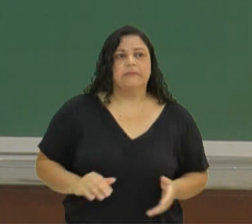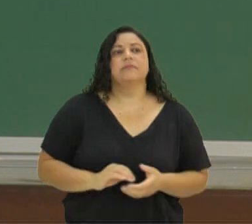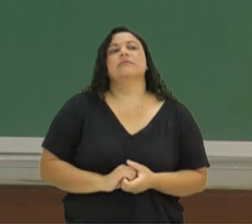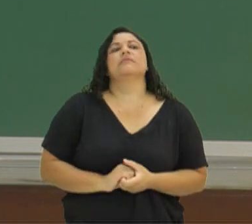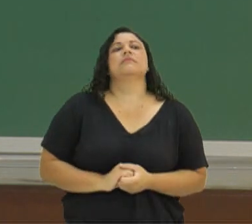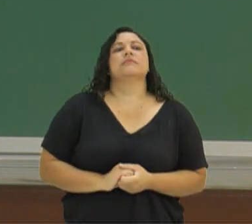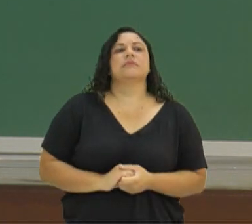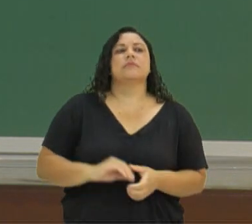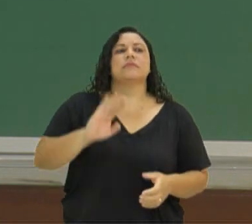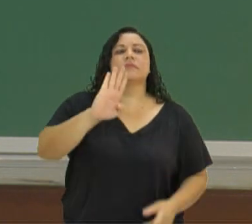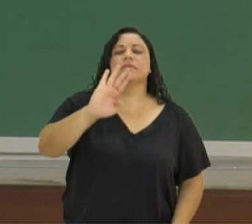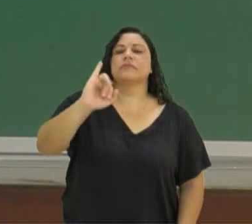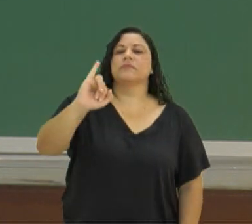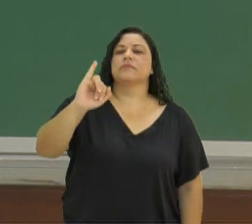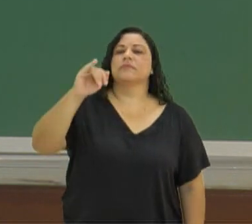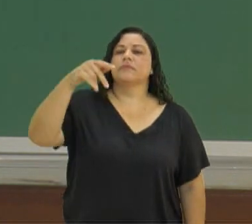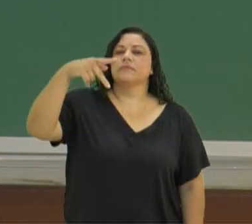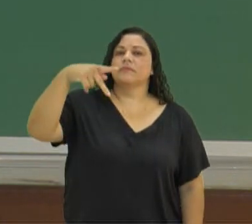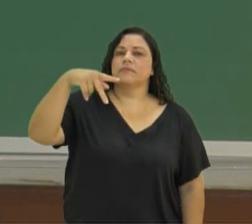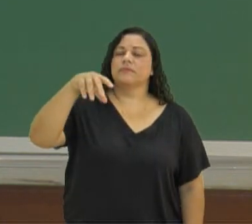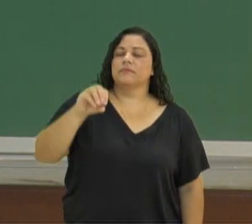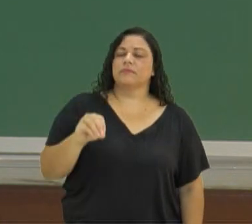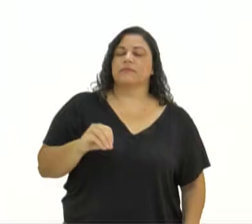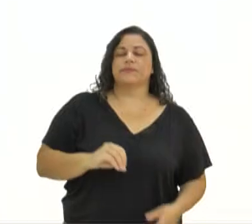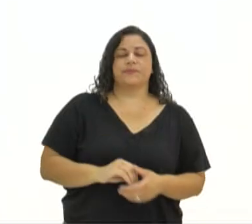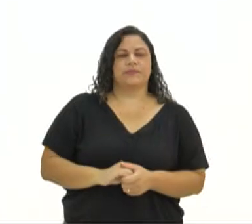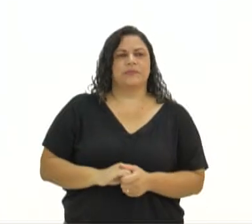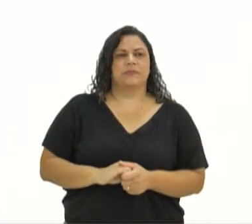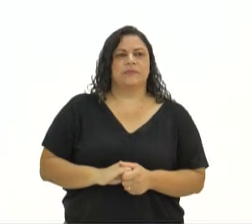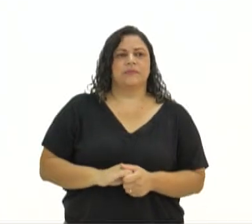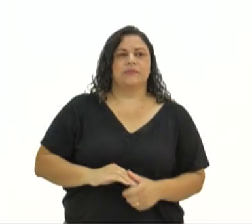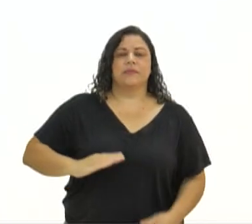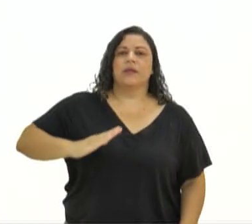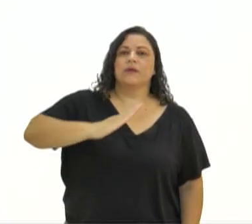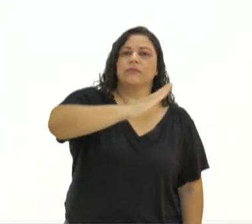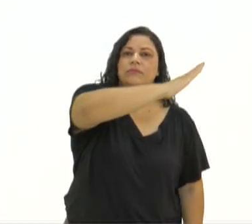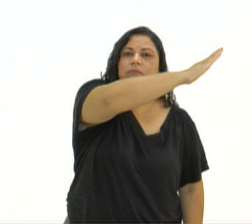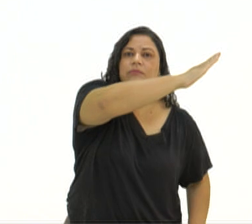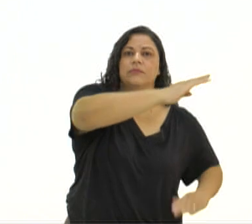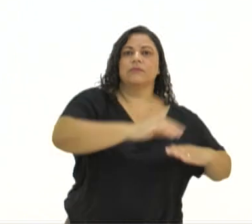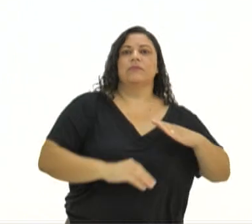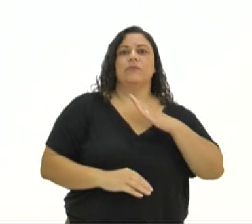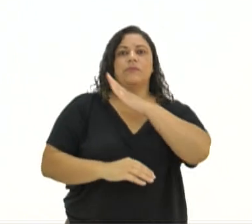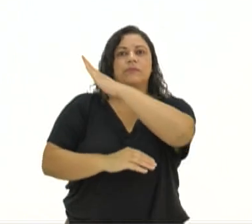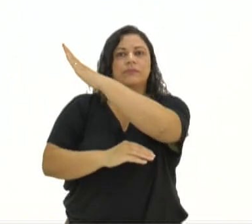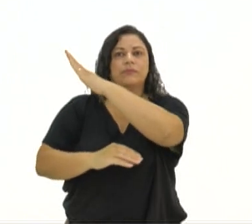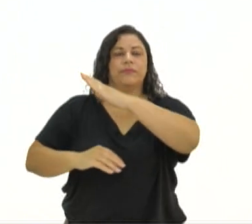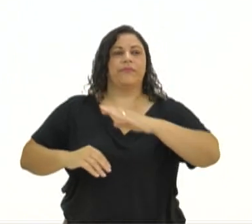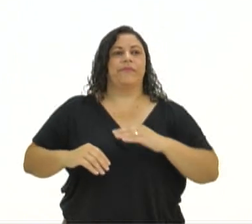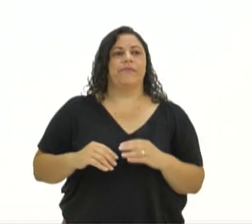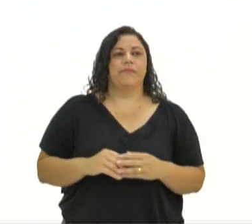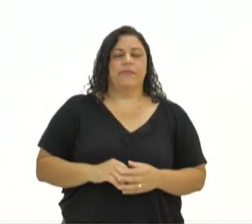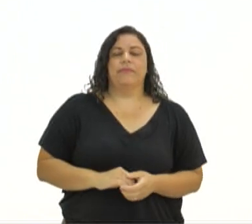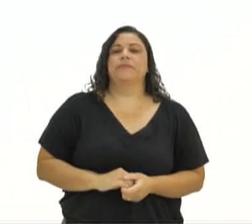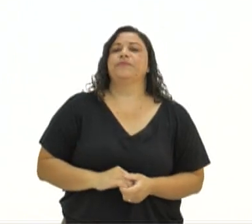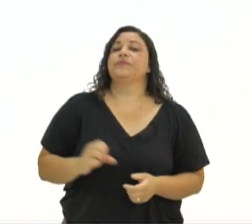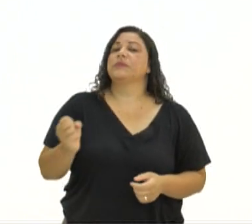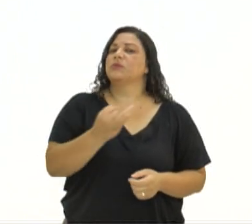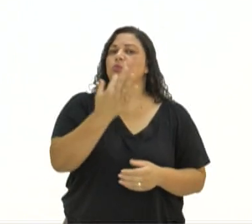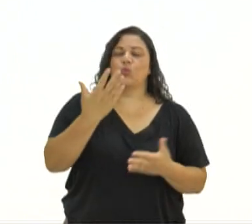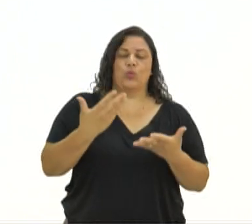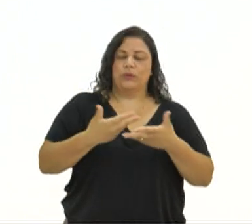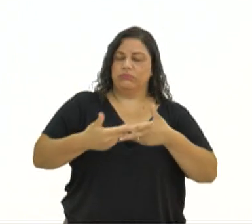O bispo. Move-se nas diagonais quantas casas quiser, sendo que elas estejam livres. Então, ao contrário